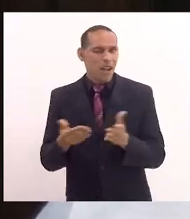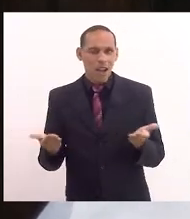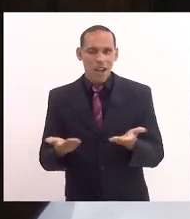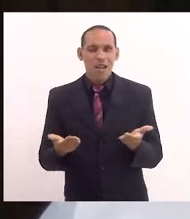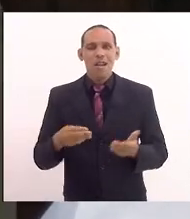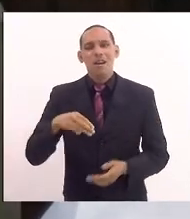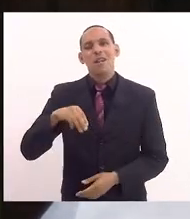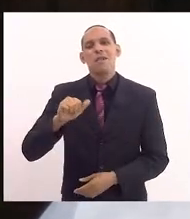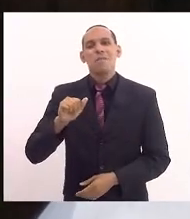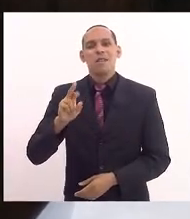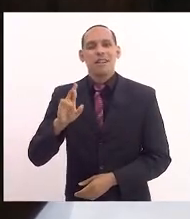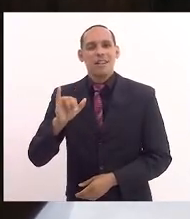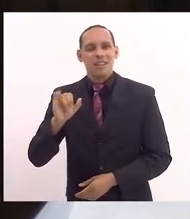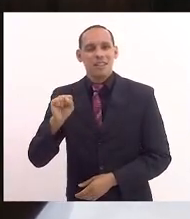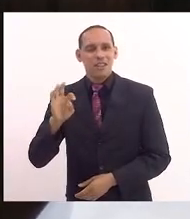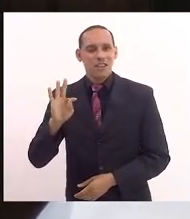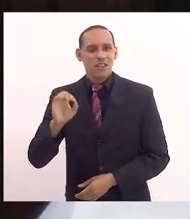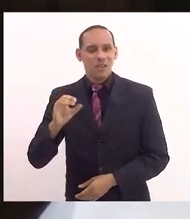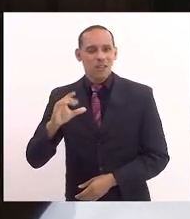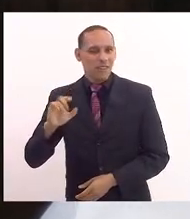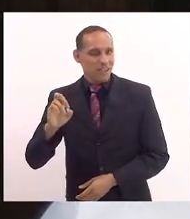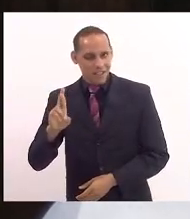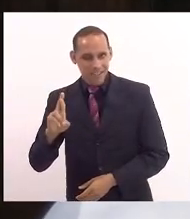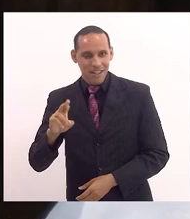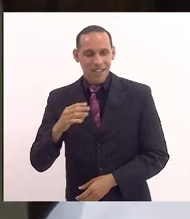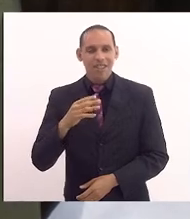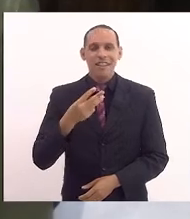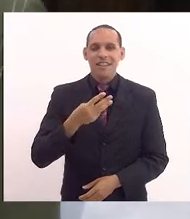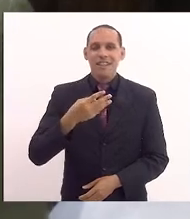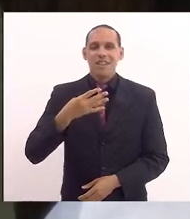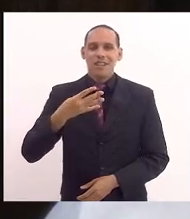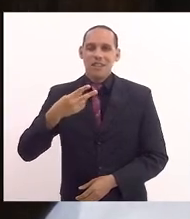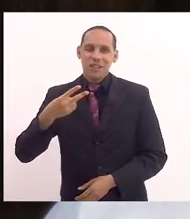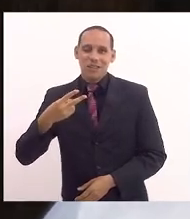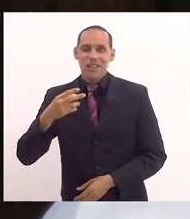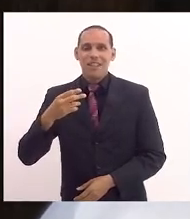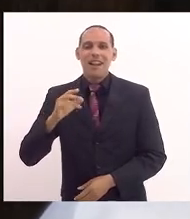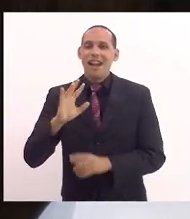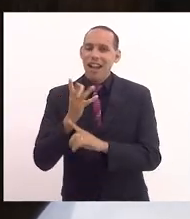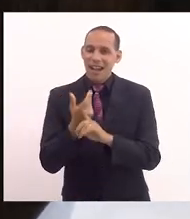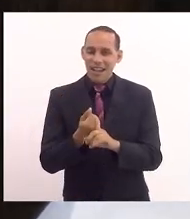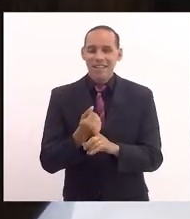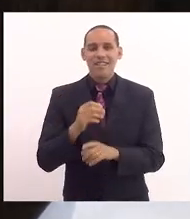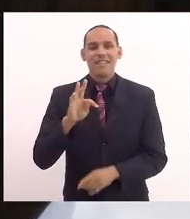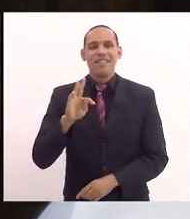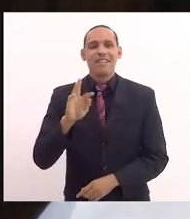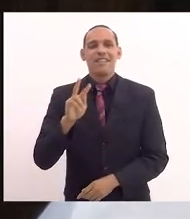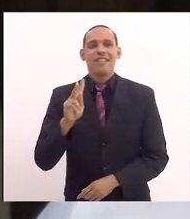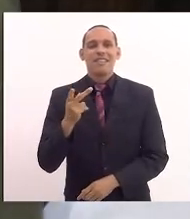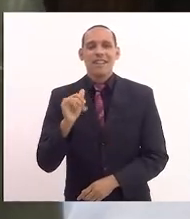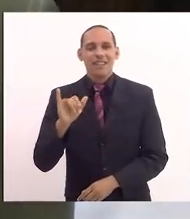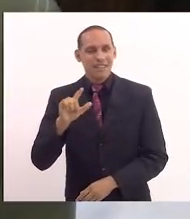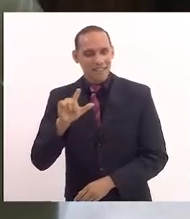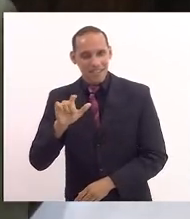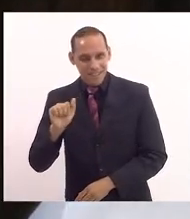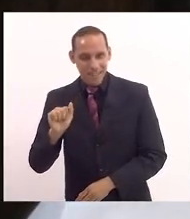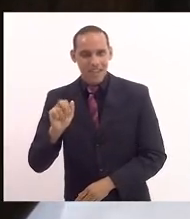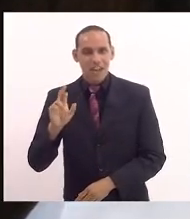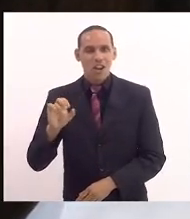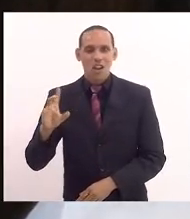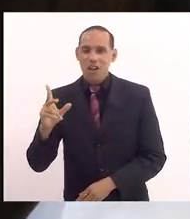Mari Stokler, 342 Artes, Thaisa Rocha, João Actis,